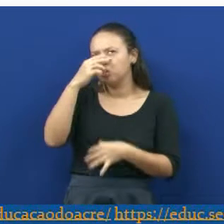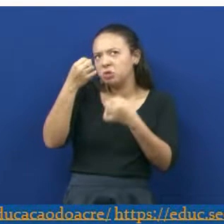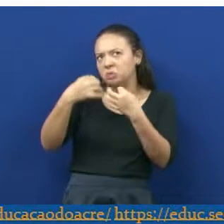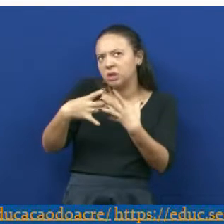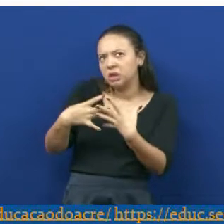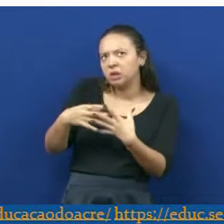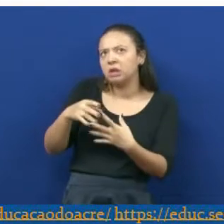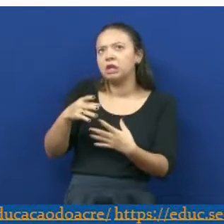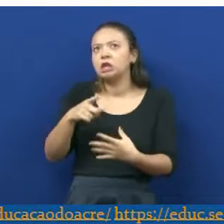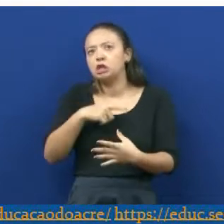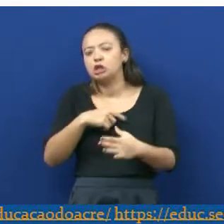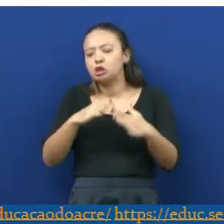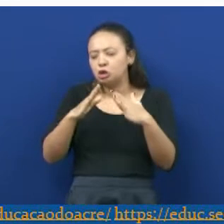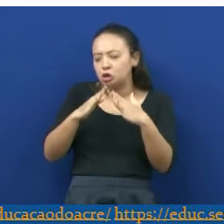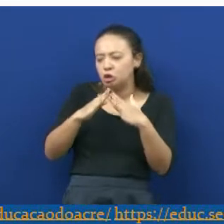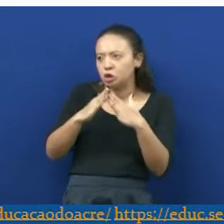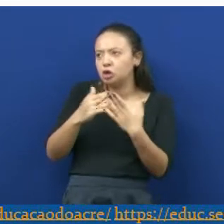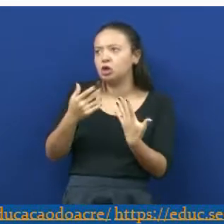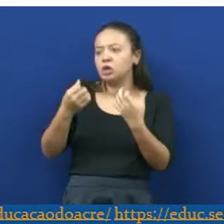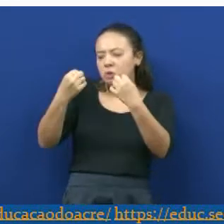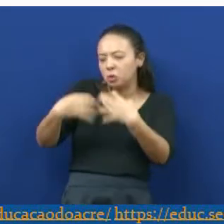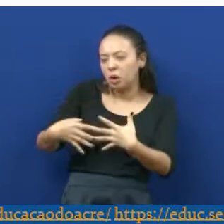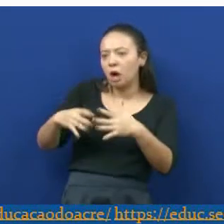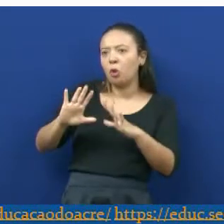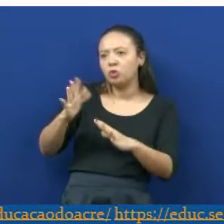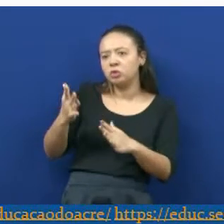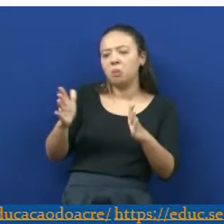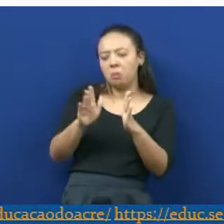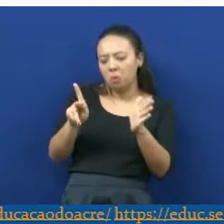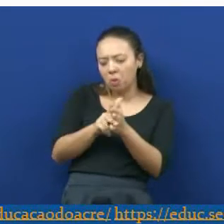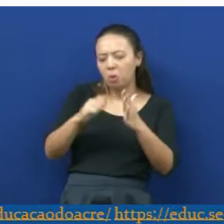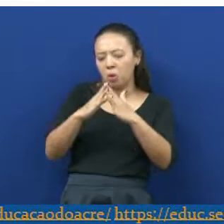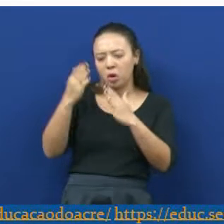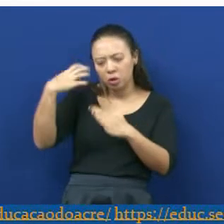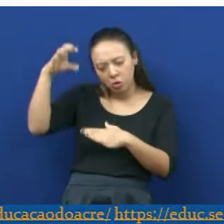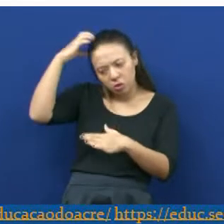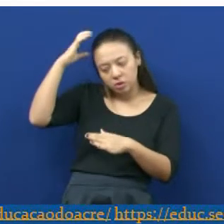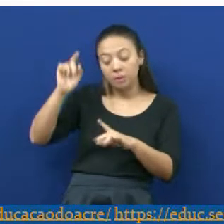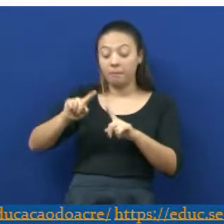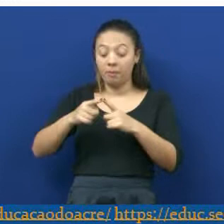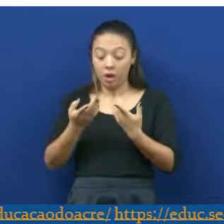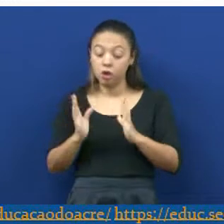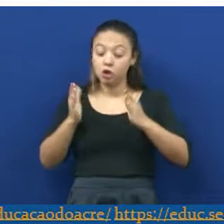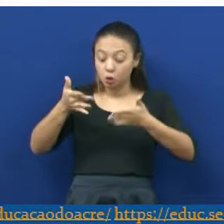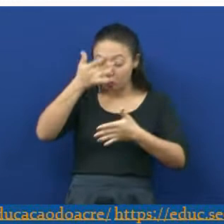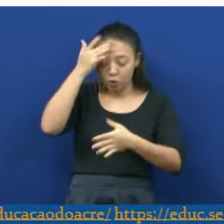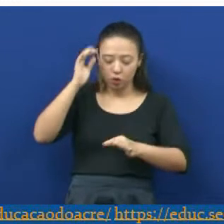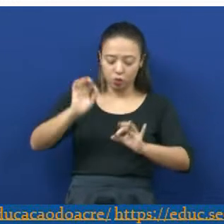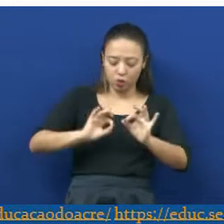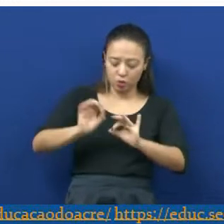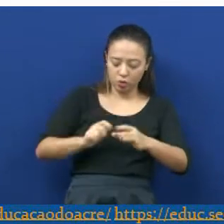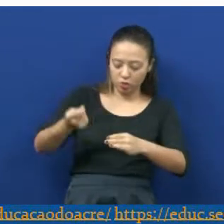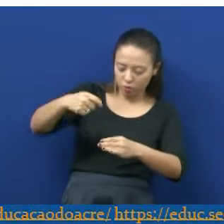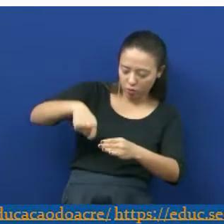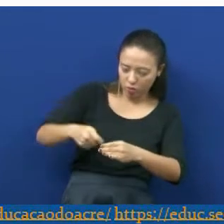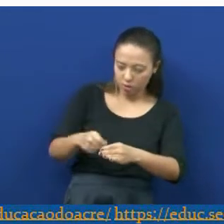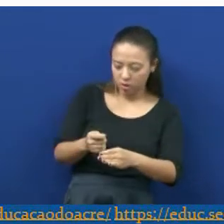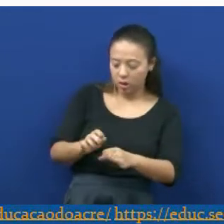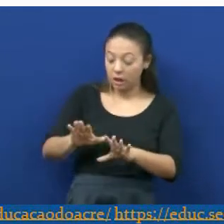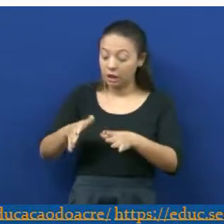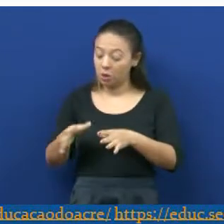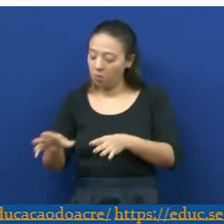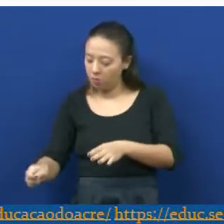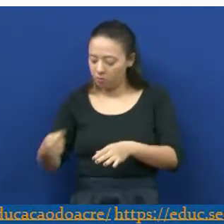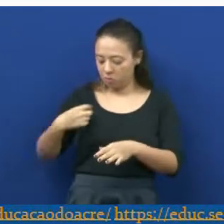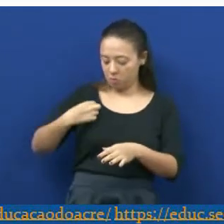tinha a modista ao pé de si para andar atrás dela. Chegou a costureira, pegou do pano, pegou da agulha, pegou da